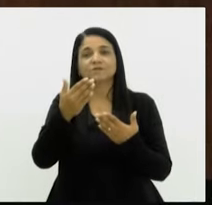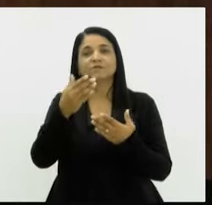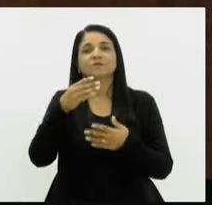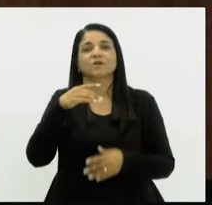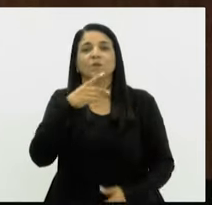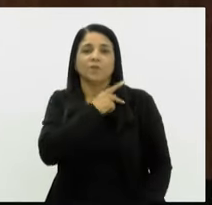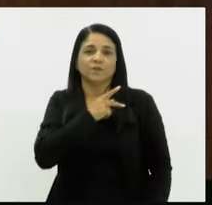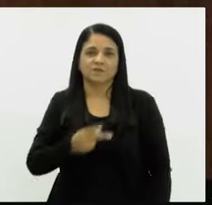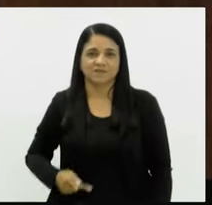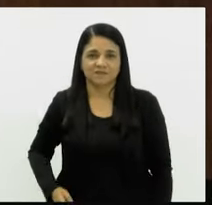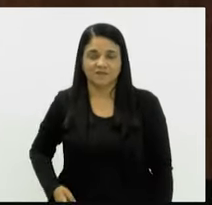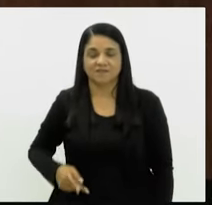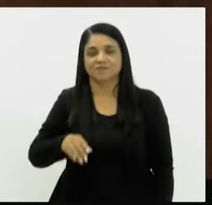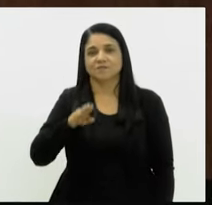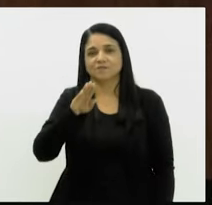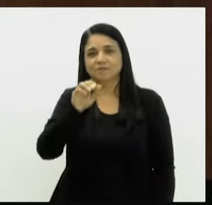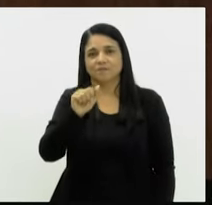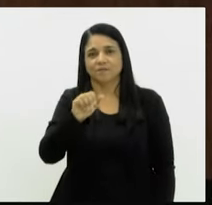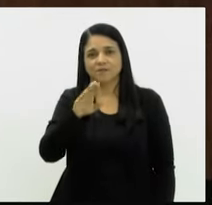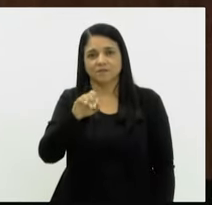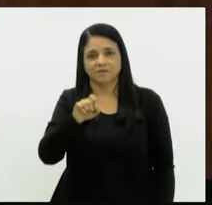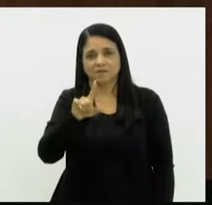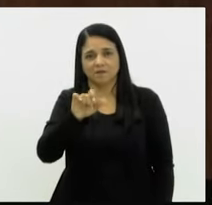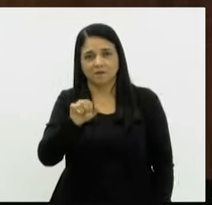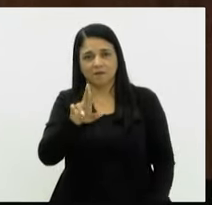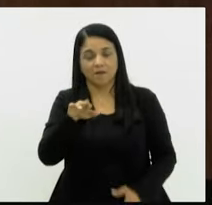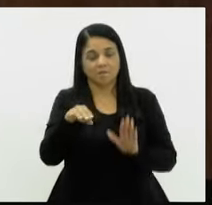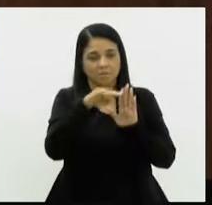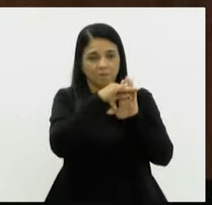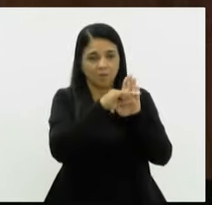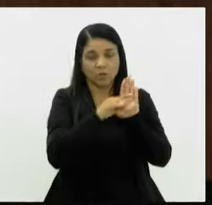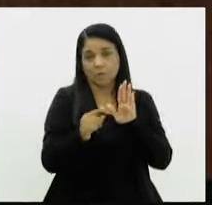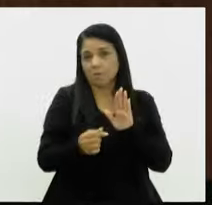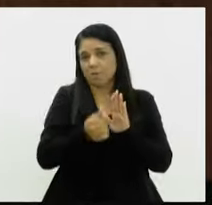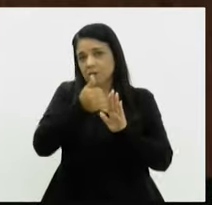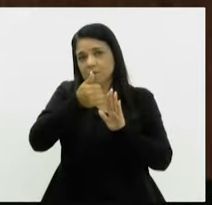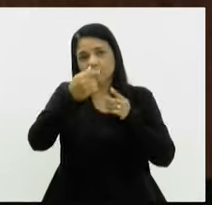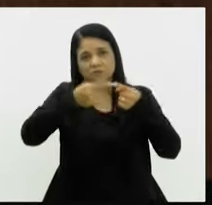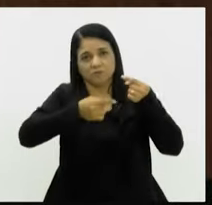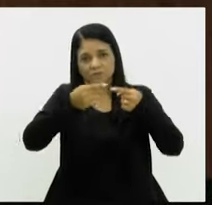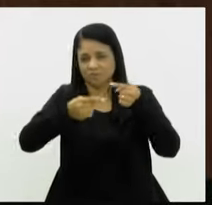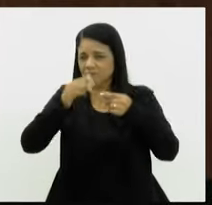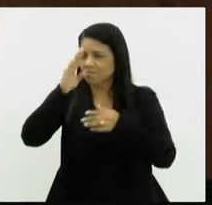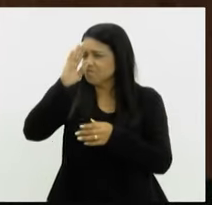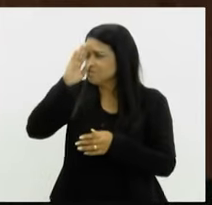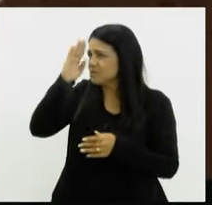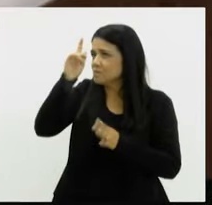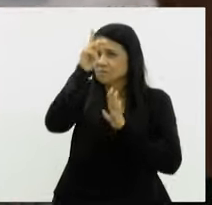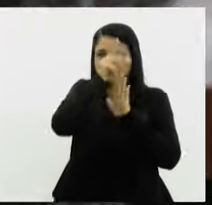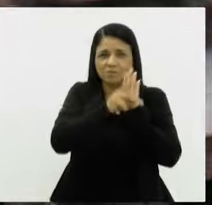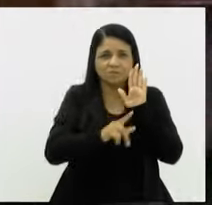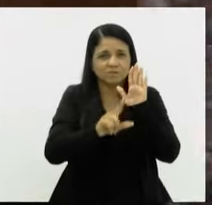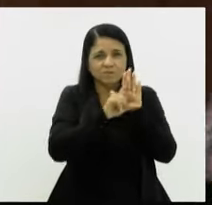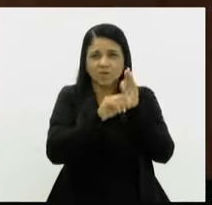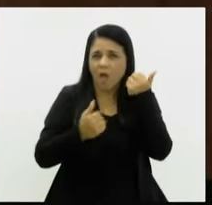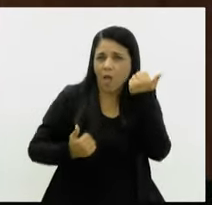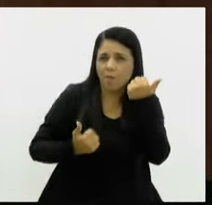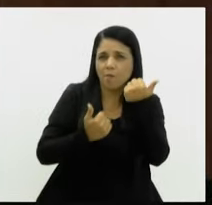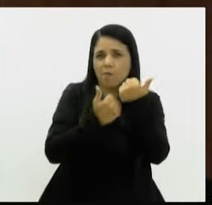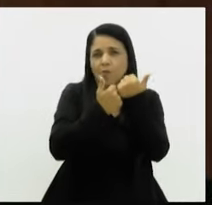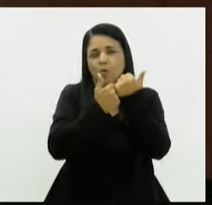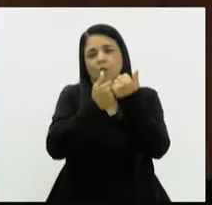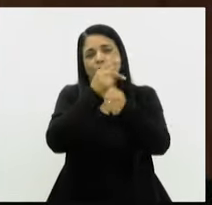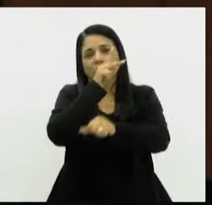Bacelar por ter trazido na pauta, em primeira discussão, esse projeto, que é tão fundamental, um projeto de apoio ao nosso